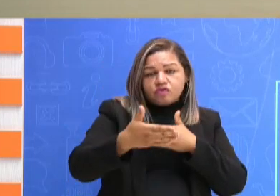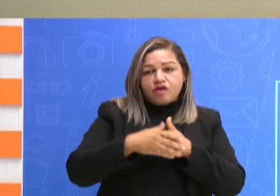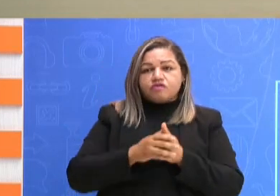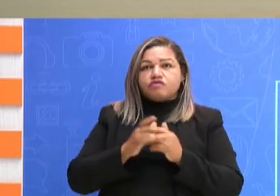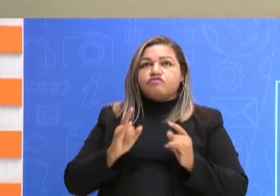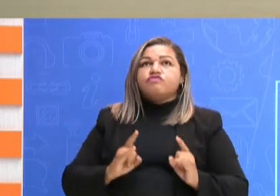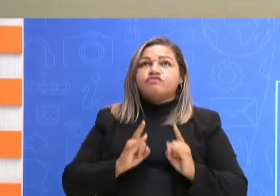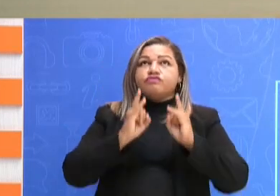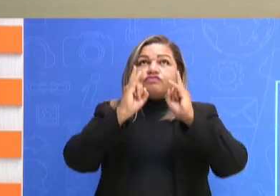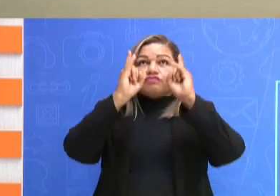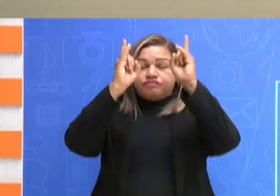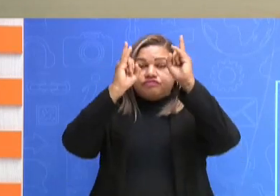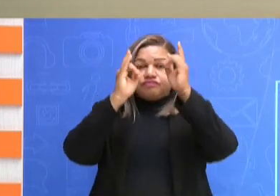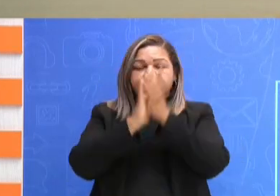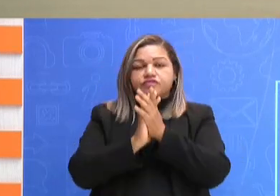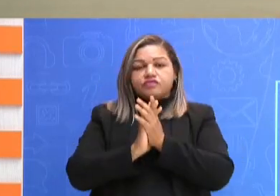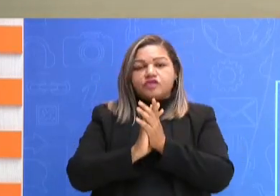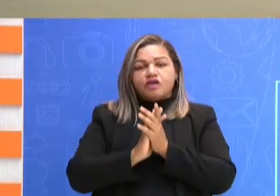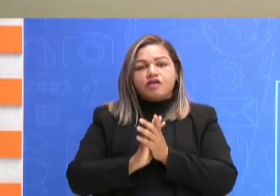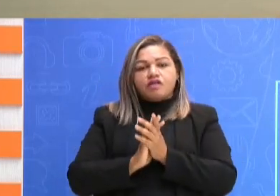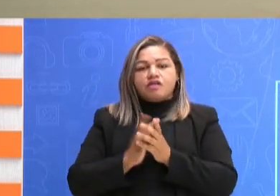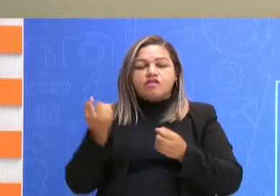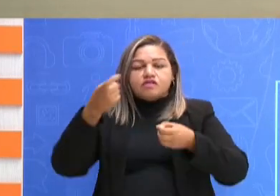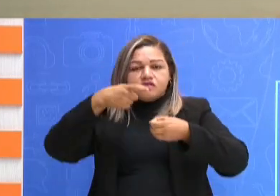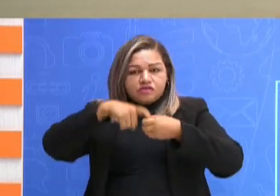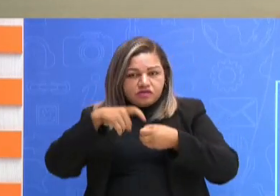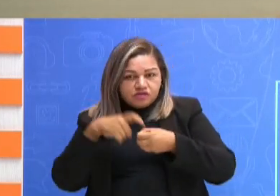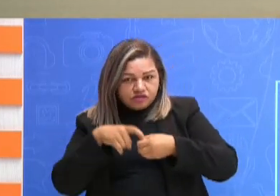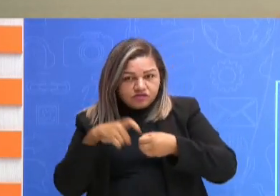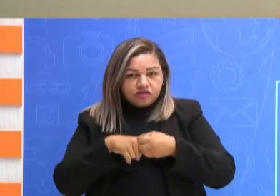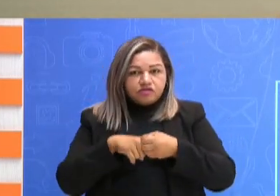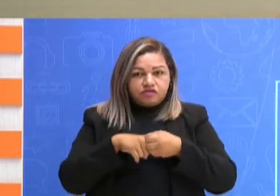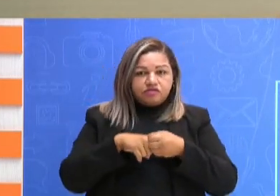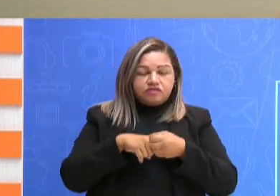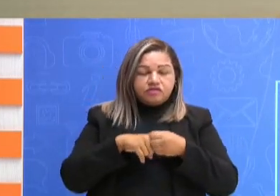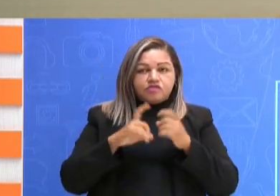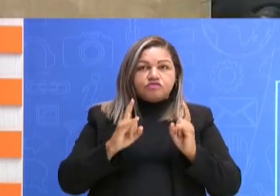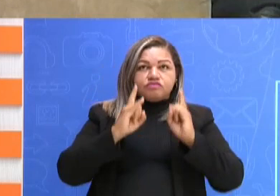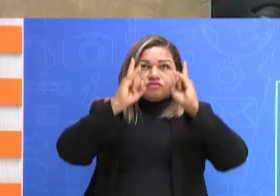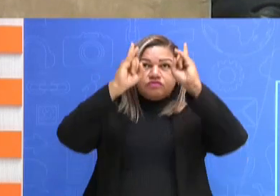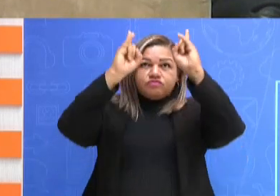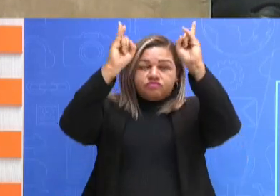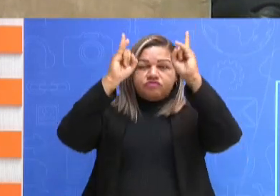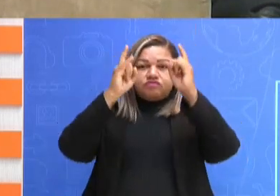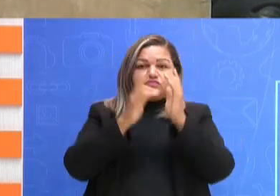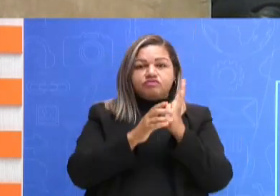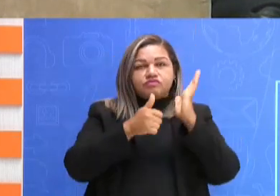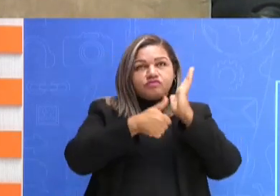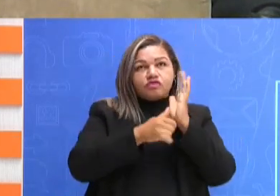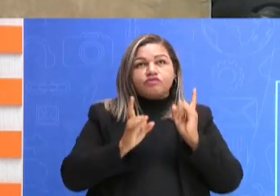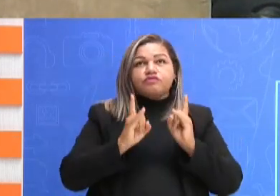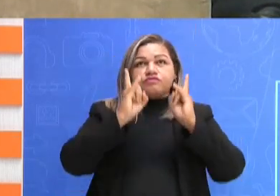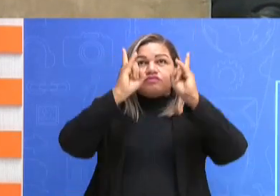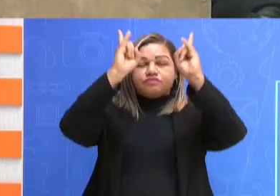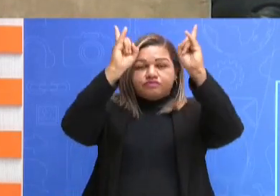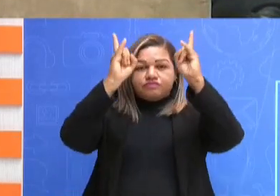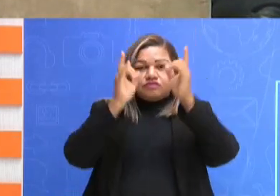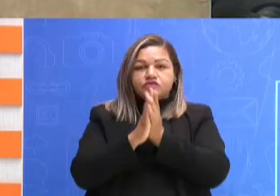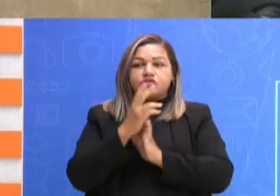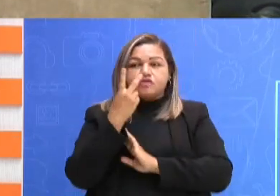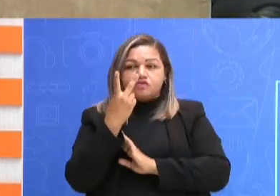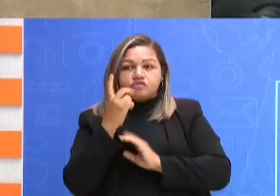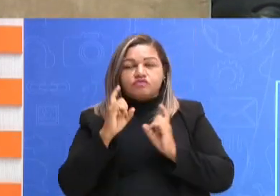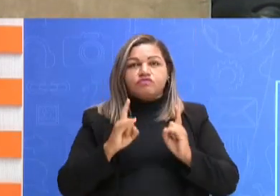Então, assim, ó, nós estamos voltando a todo vapor, já vamos começar. Vai ter elevador lá, prefeito? Vai ter elevador. Vai ter elevador, elevador, rampa, escada, vai ter mesmo, são